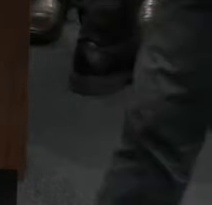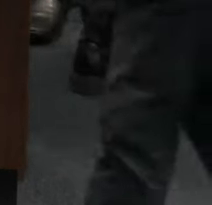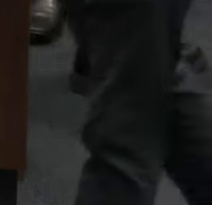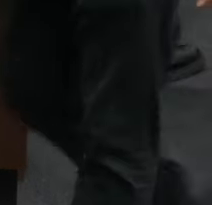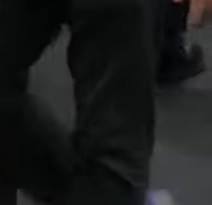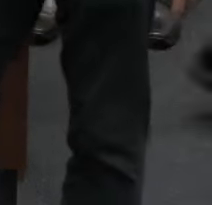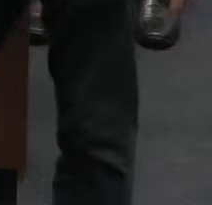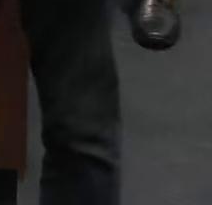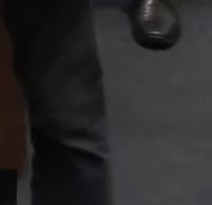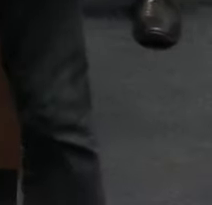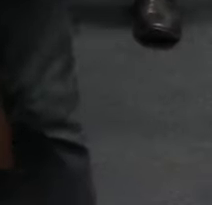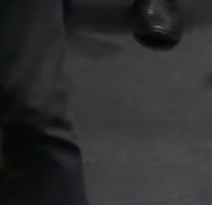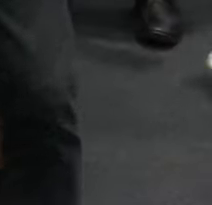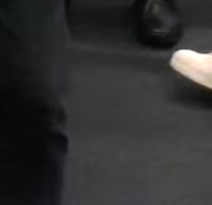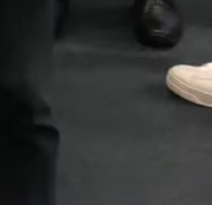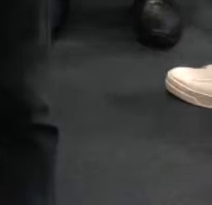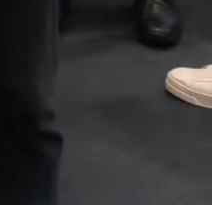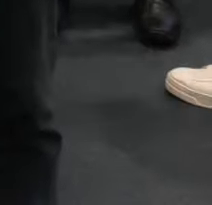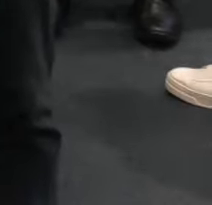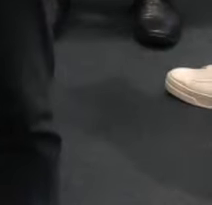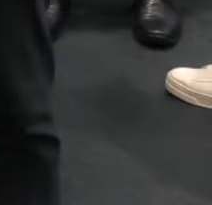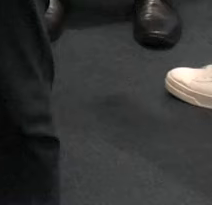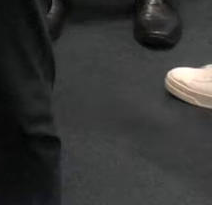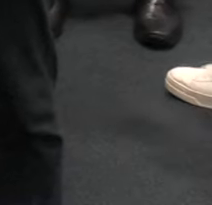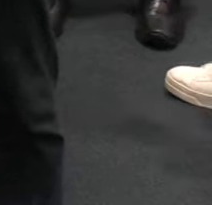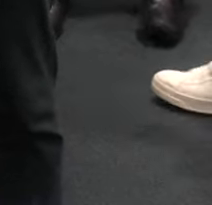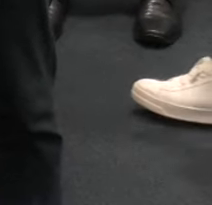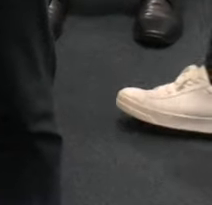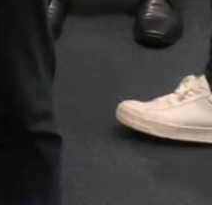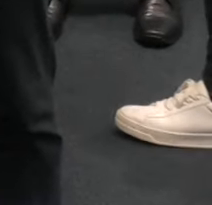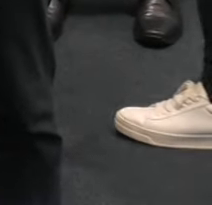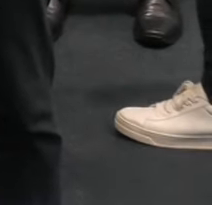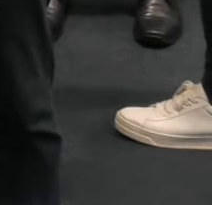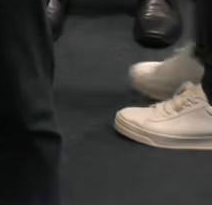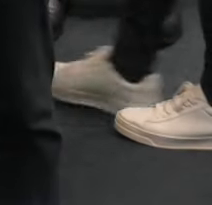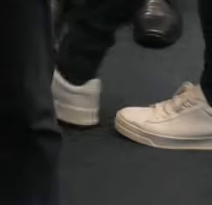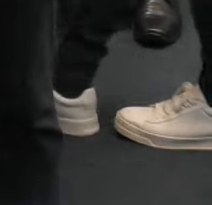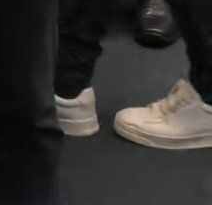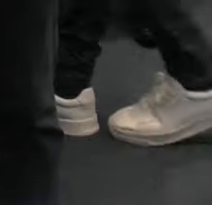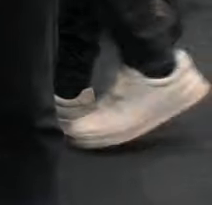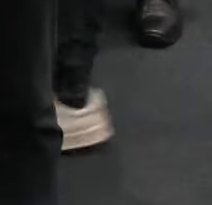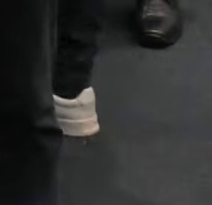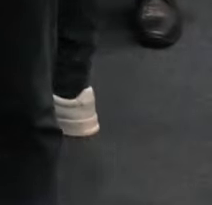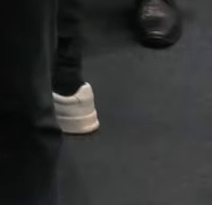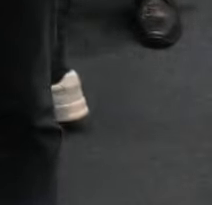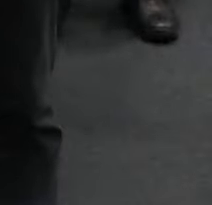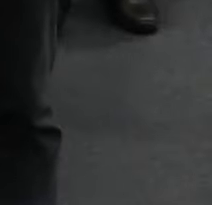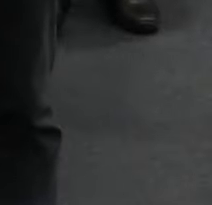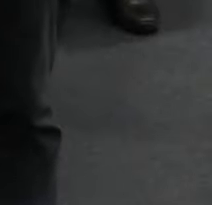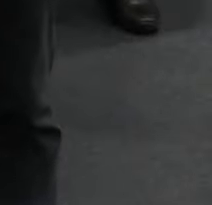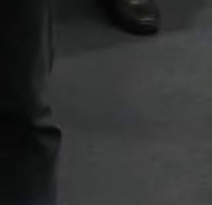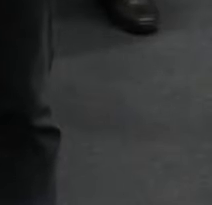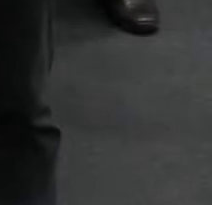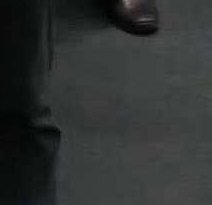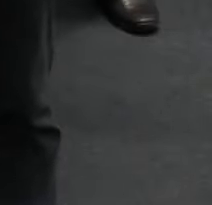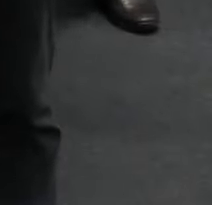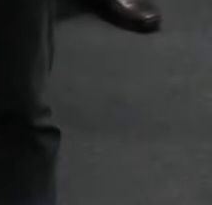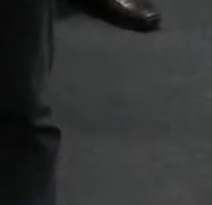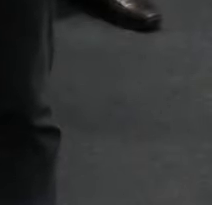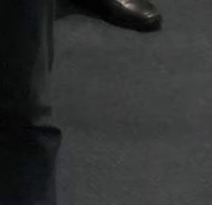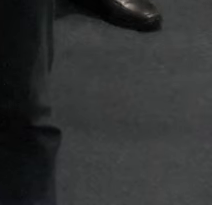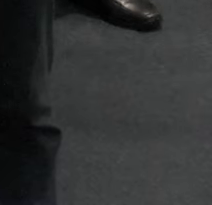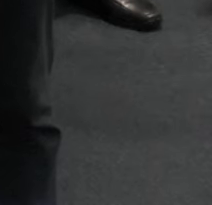artigo 1º, porque está possibilitando que o Fundo Soberano tenha acesso a